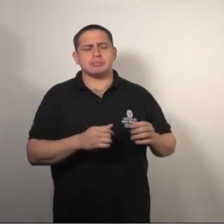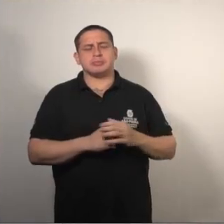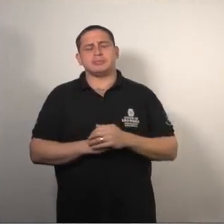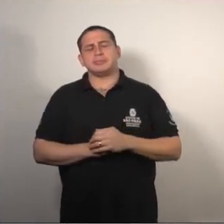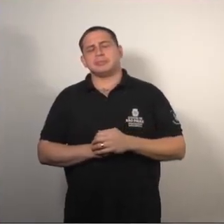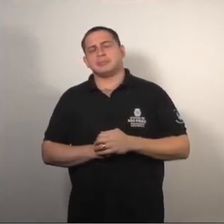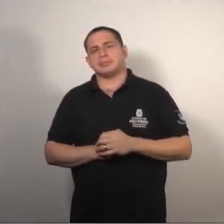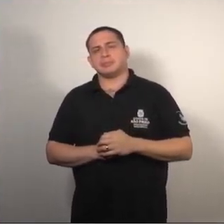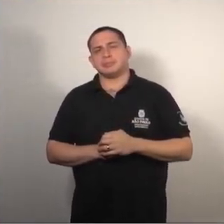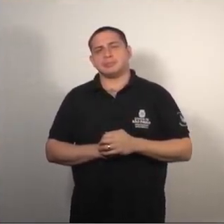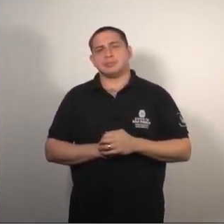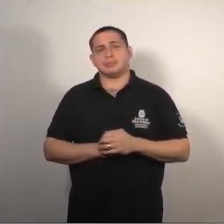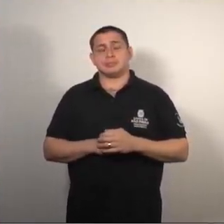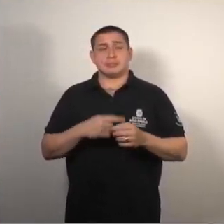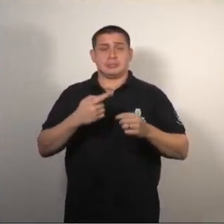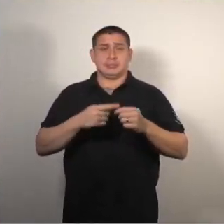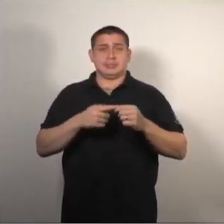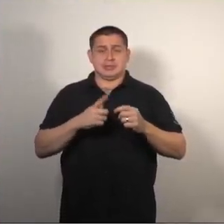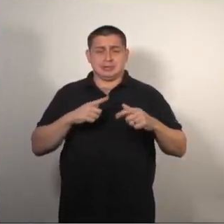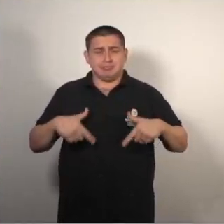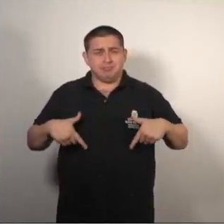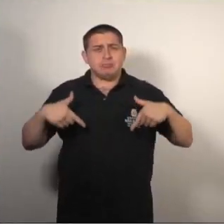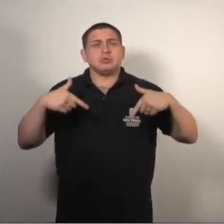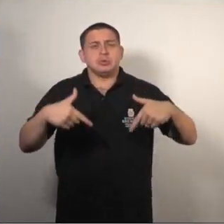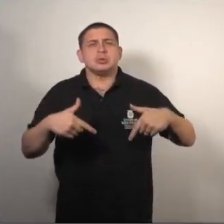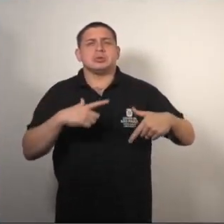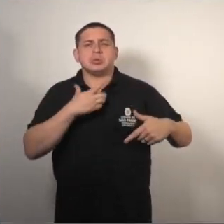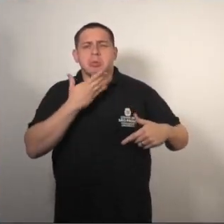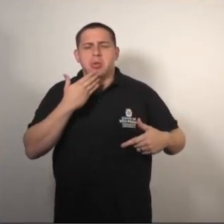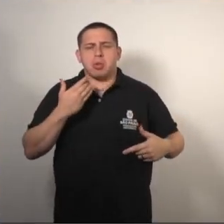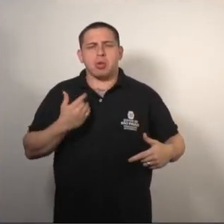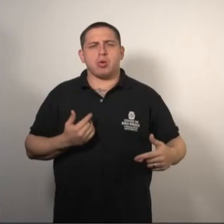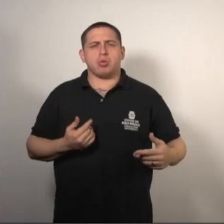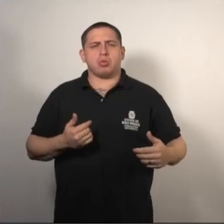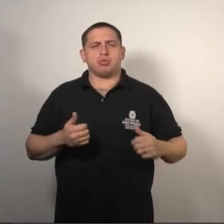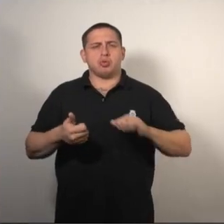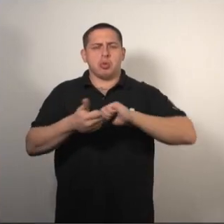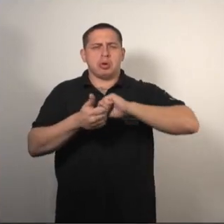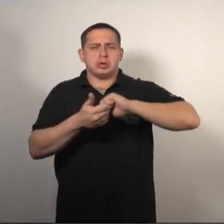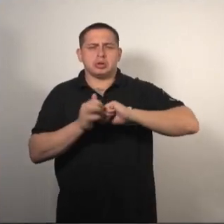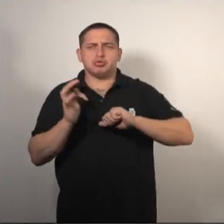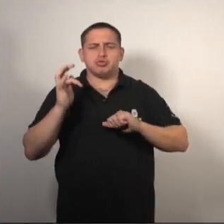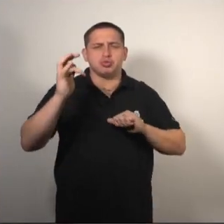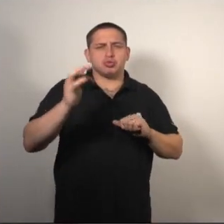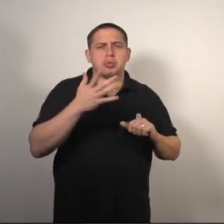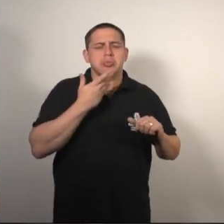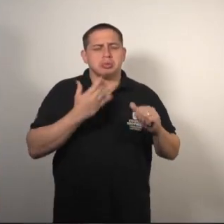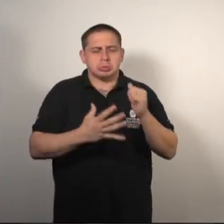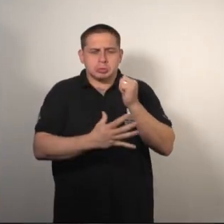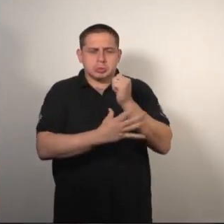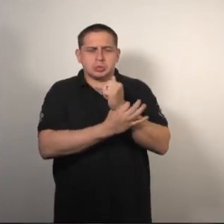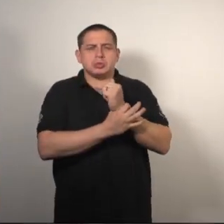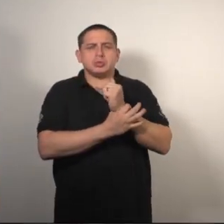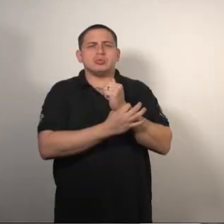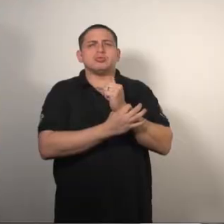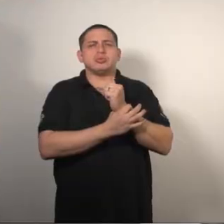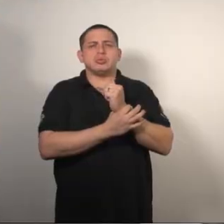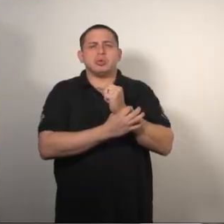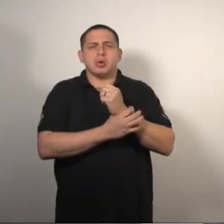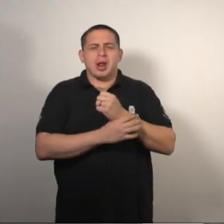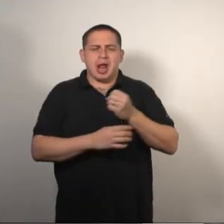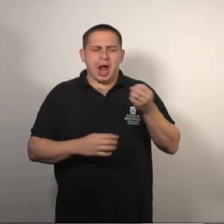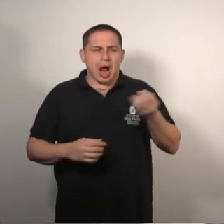A cidade não tem medido esforços para promover um ambiente urbano preparado para o futuro, mais seguro e eficiente para a população.